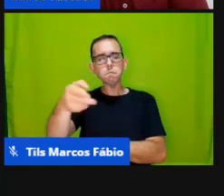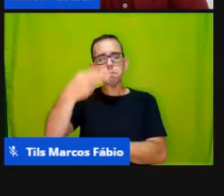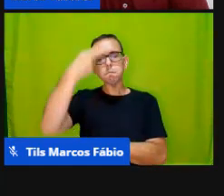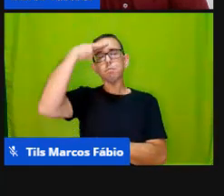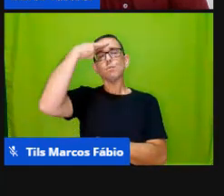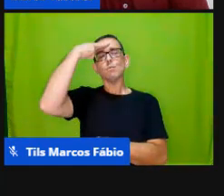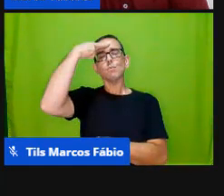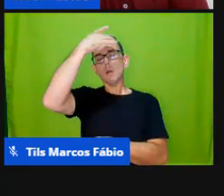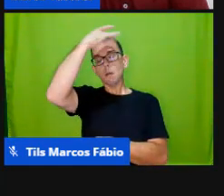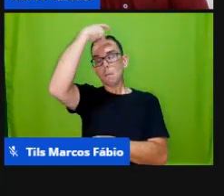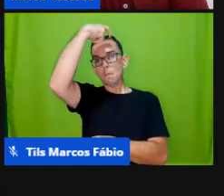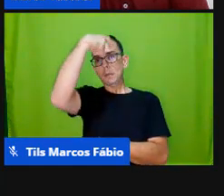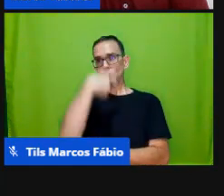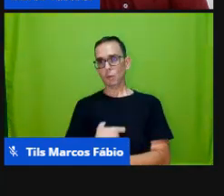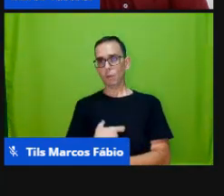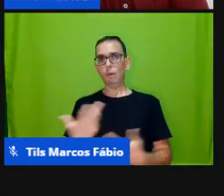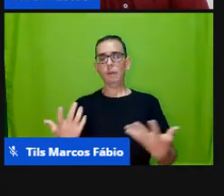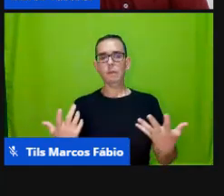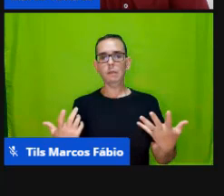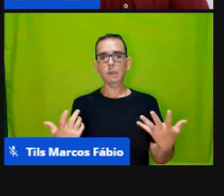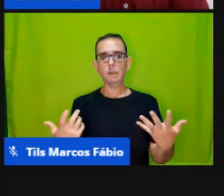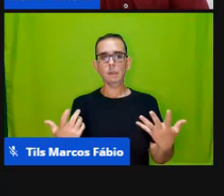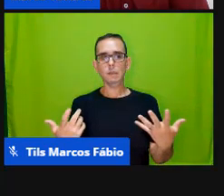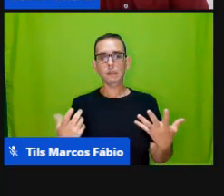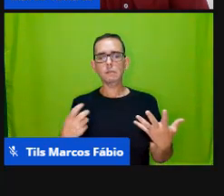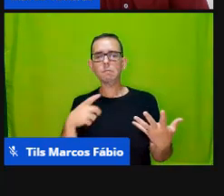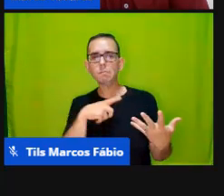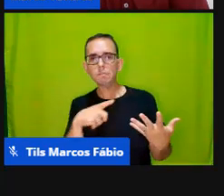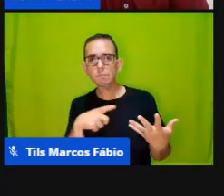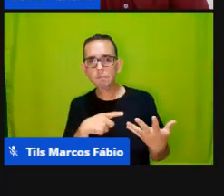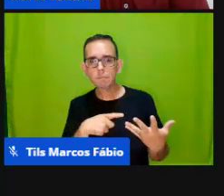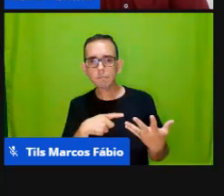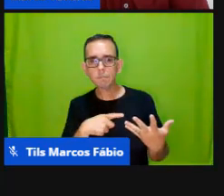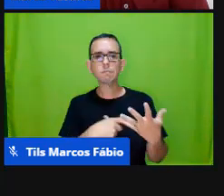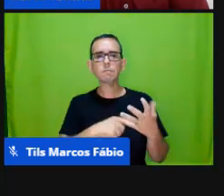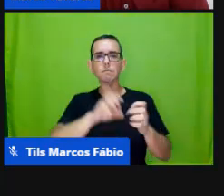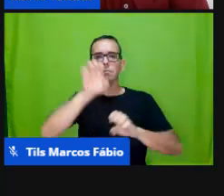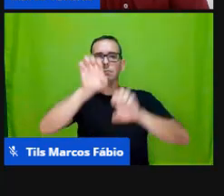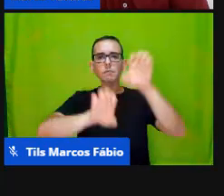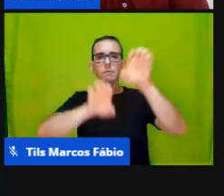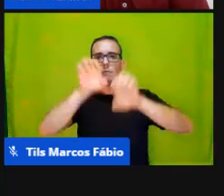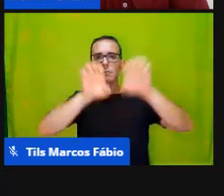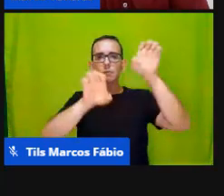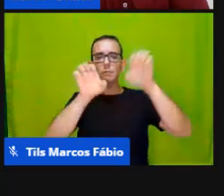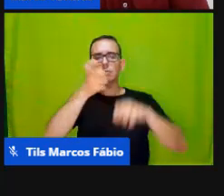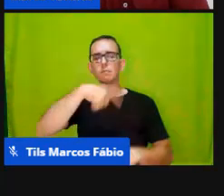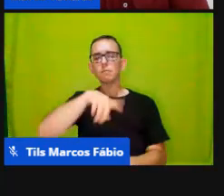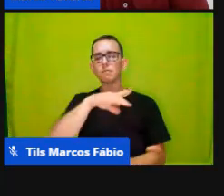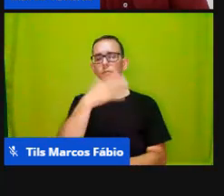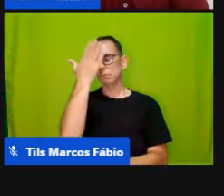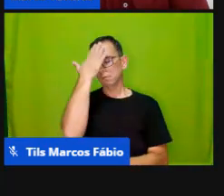é um dos maiores acionistas bancários que eu conheço, né?